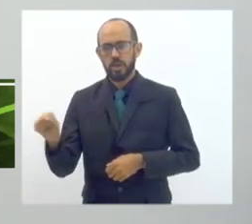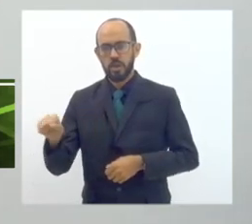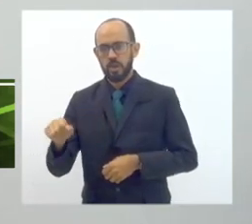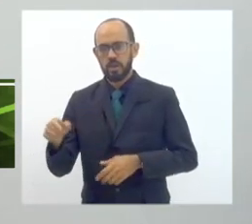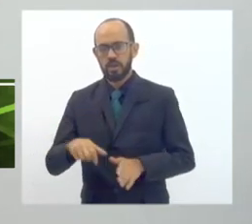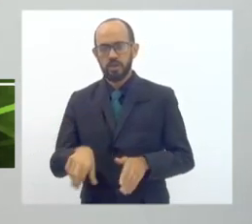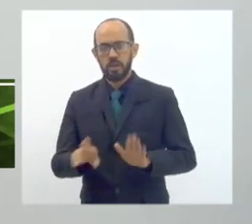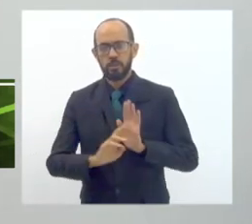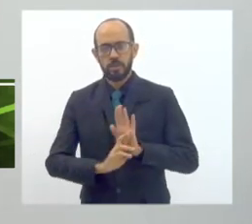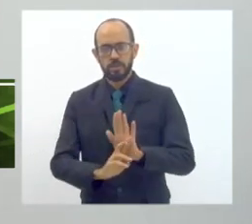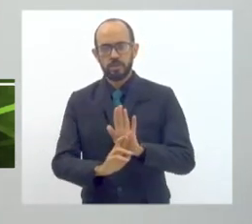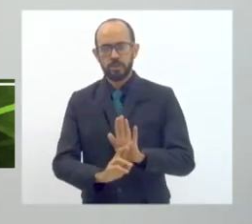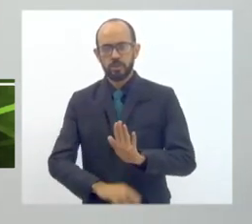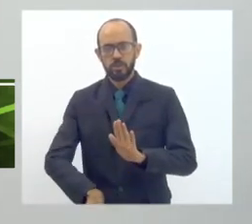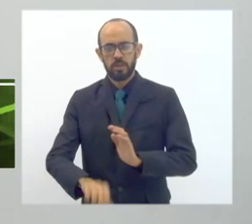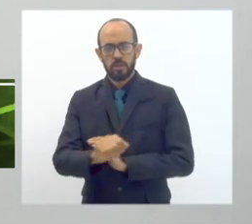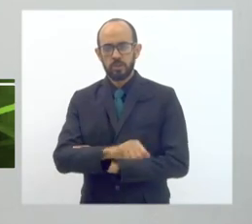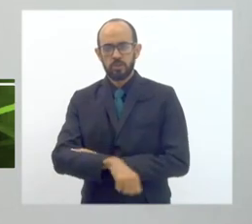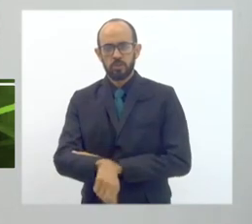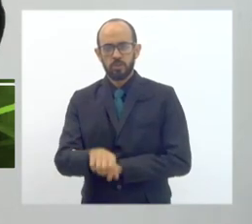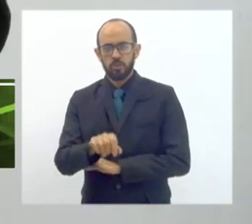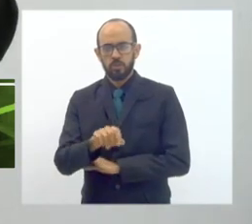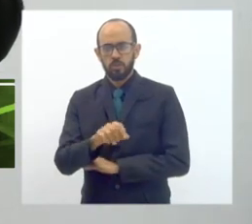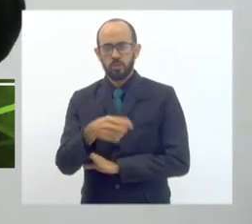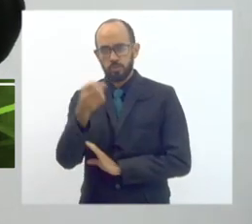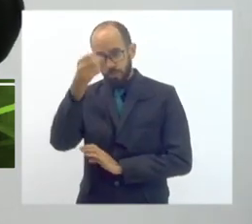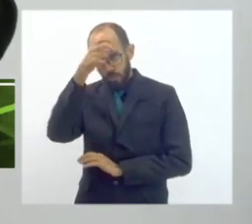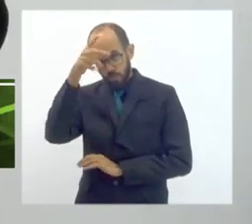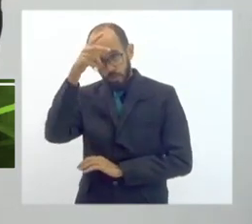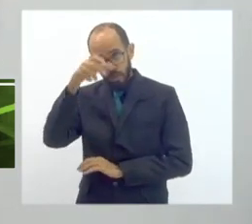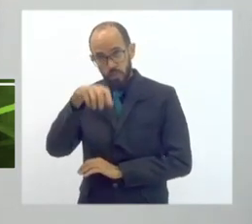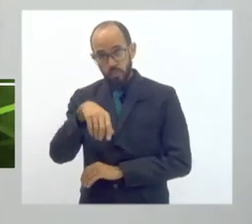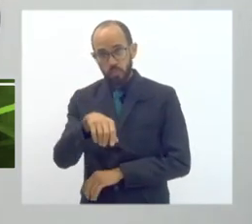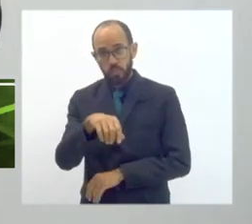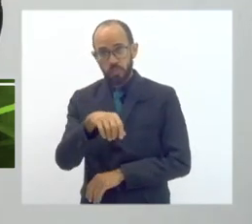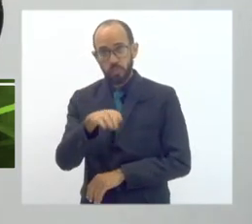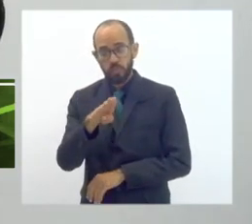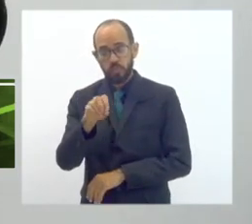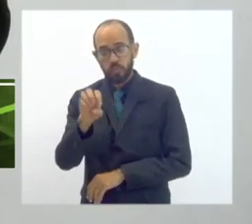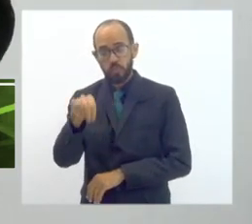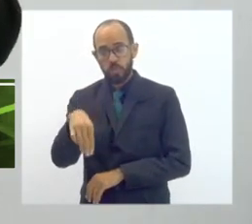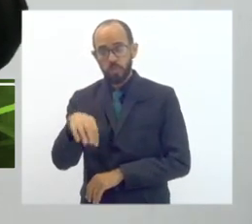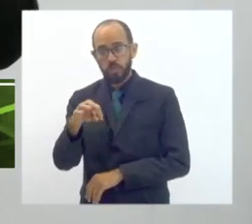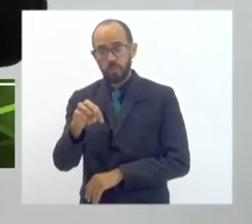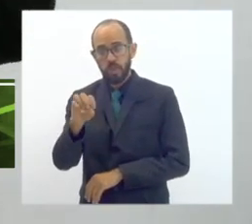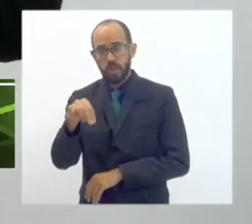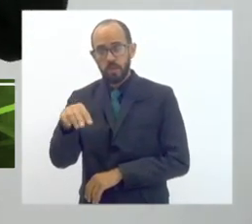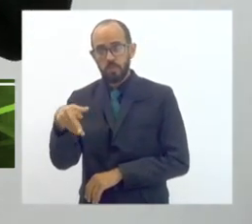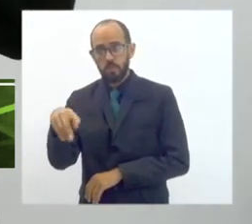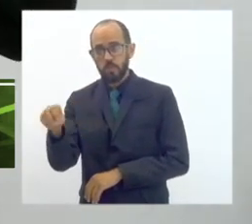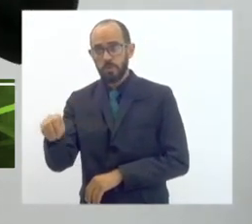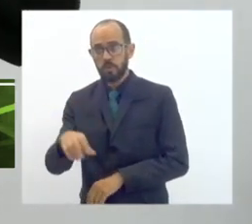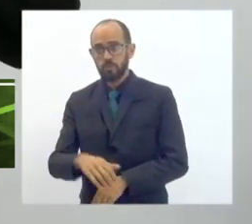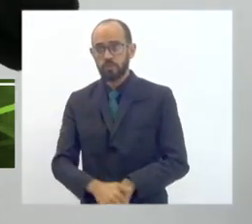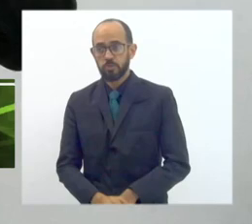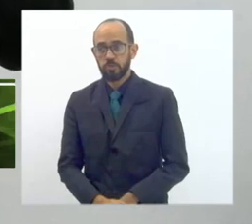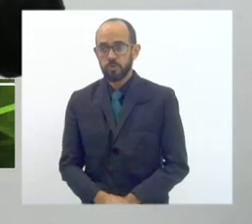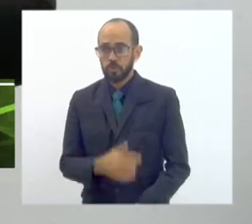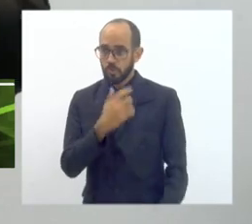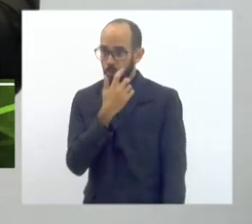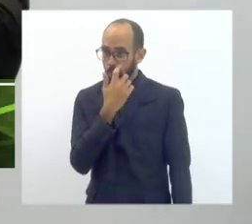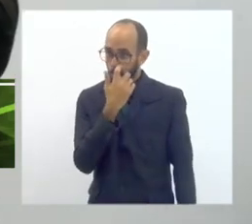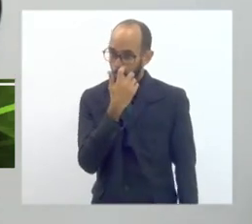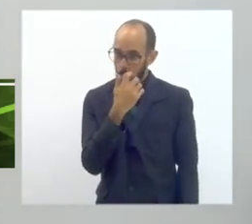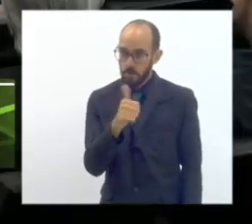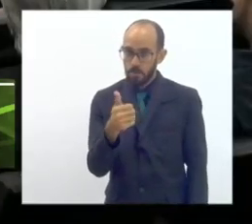José França Bontempo, senhor Leonardo Charles, secretário executivo do Cis Serra, tempo de